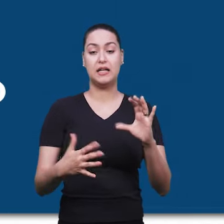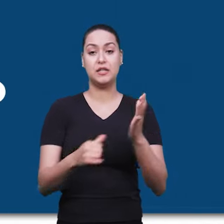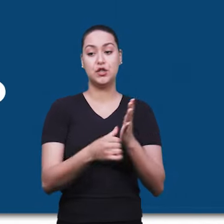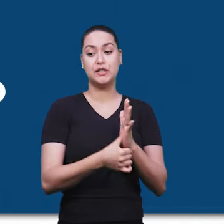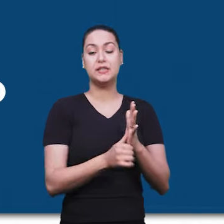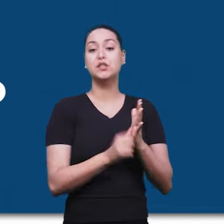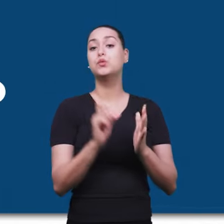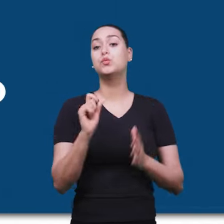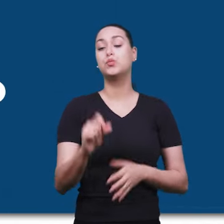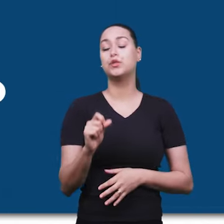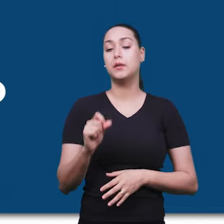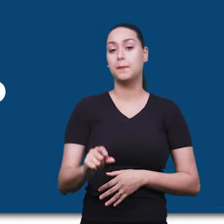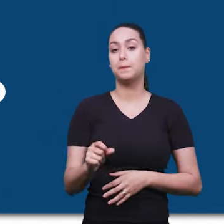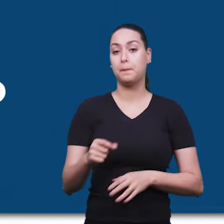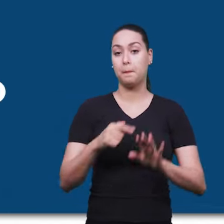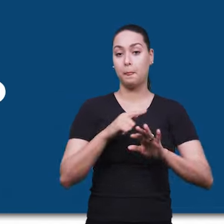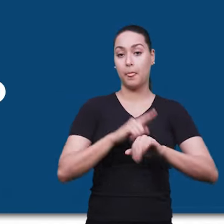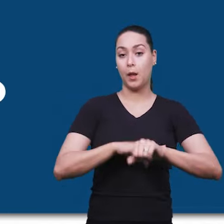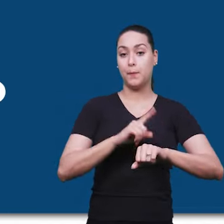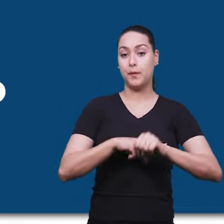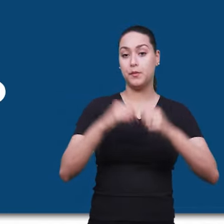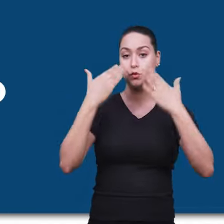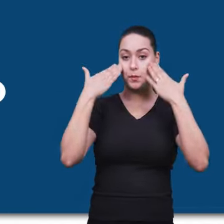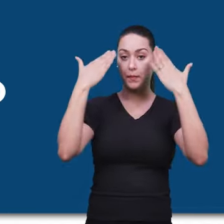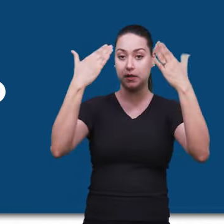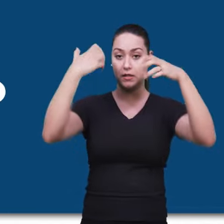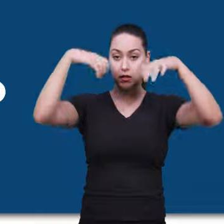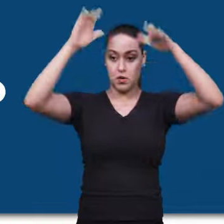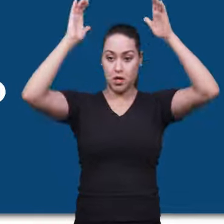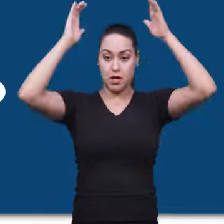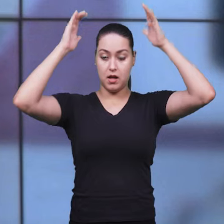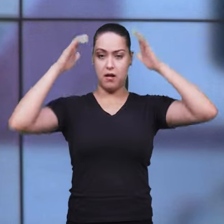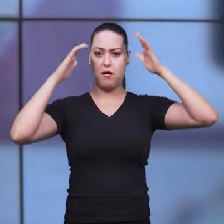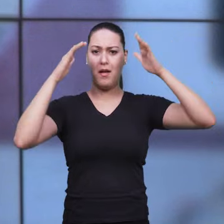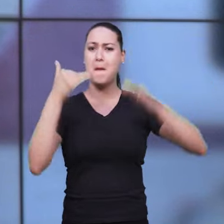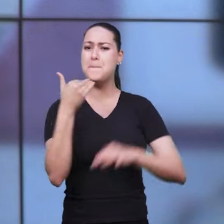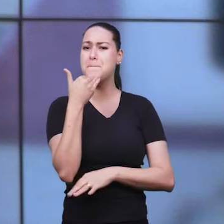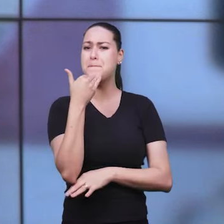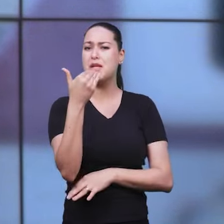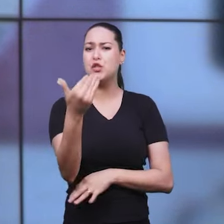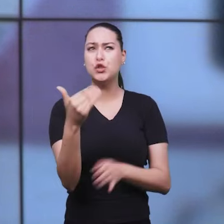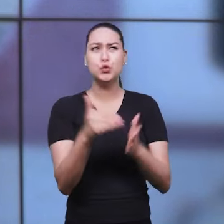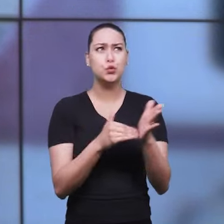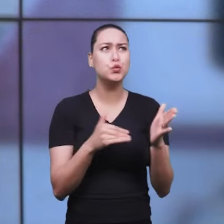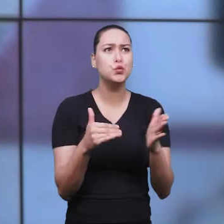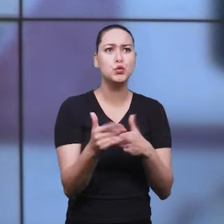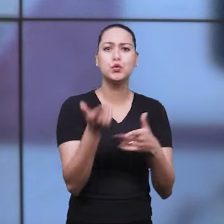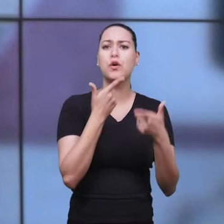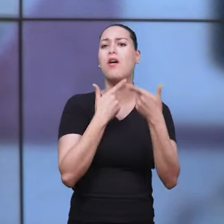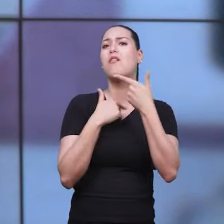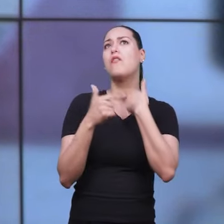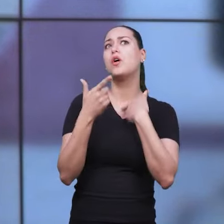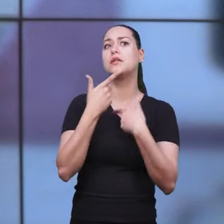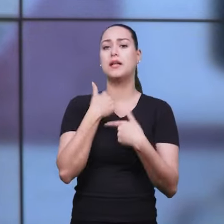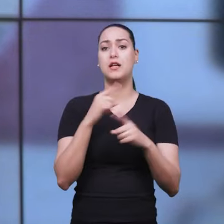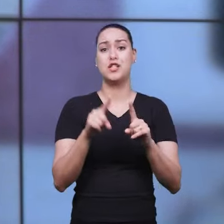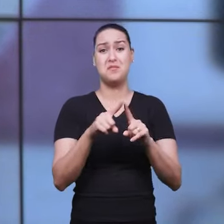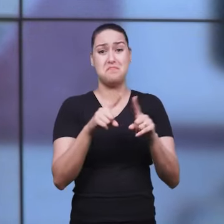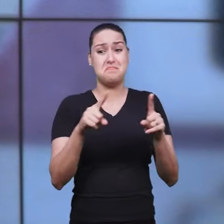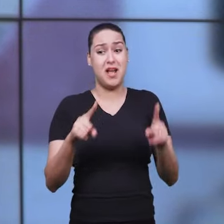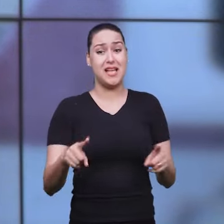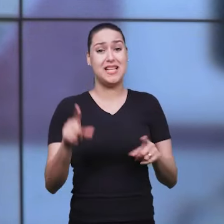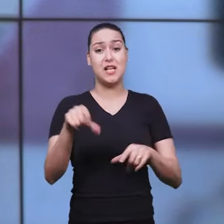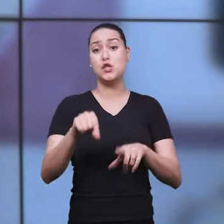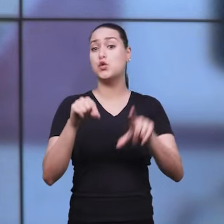característica da nossa identidade. No momento de se apresentar ao rei, Esther poderia pedir tudo quanto desejasse que lhe seria